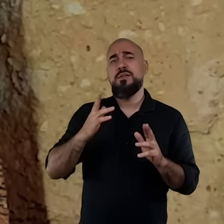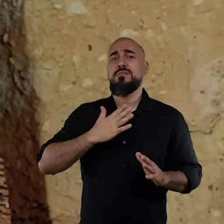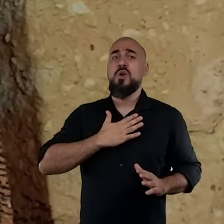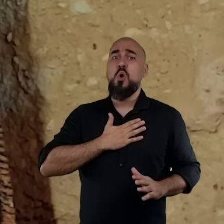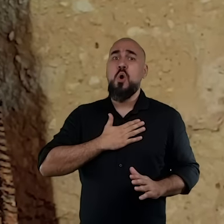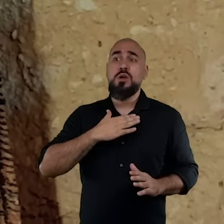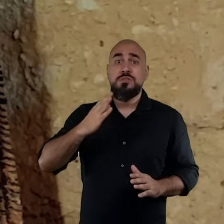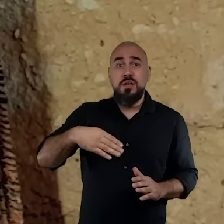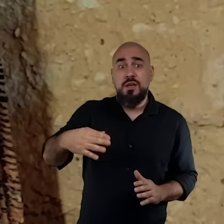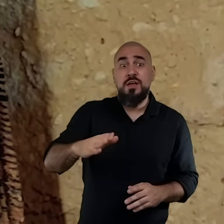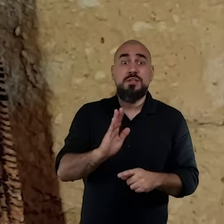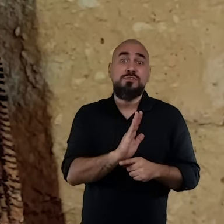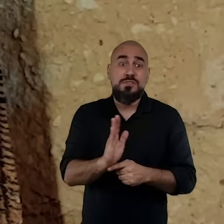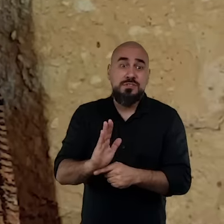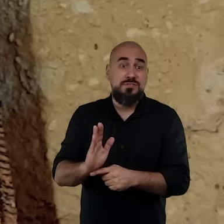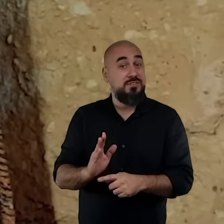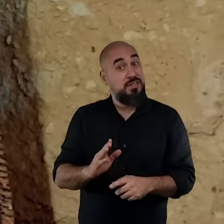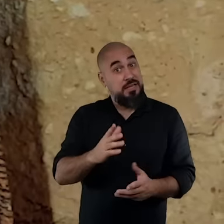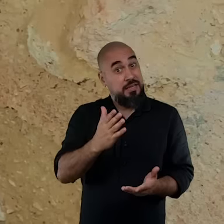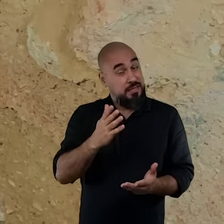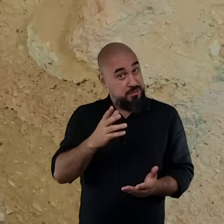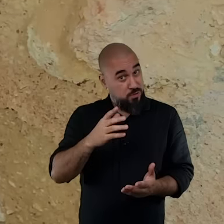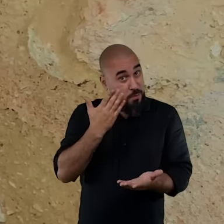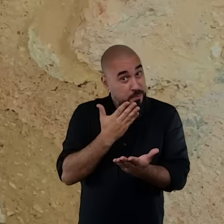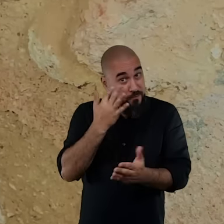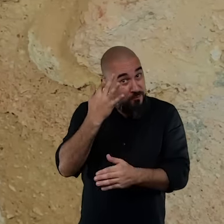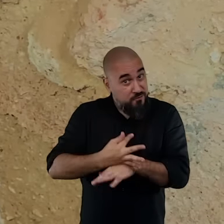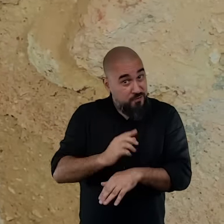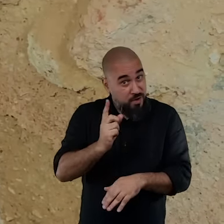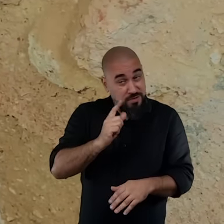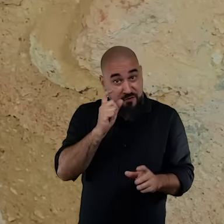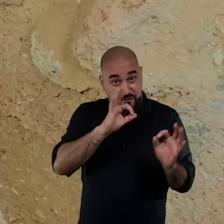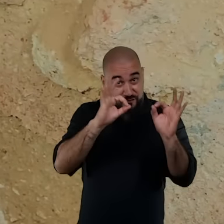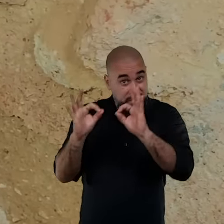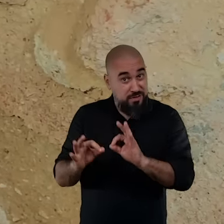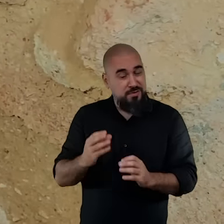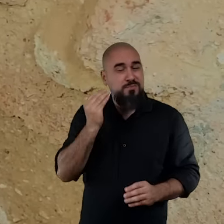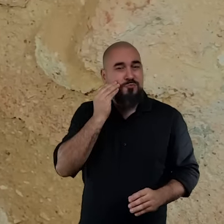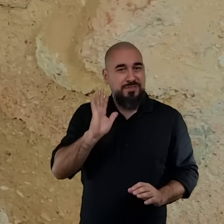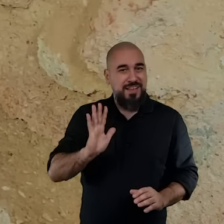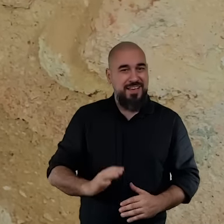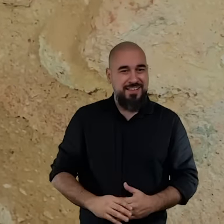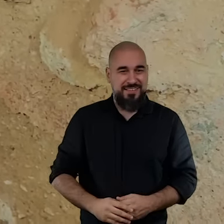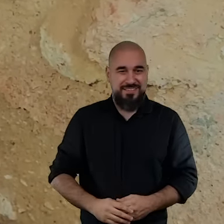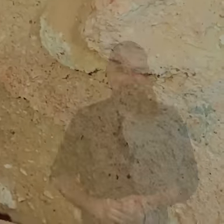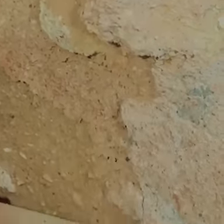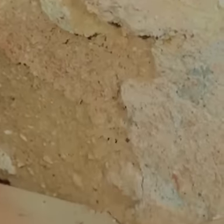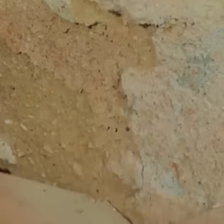espero que você goste dos próximos episódios e não deixe de assistir o nosso programa. Um beijo, até mais!